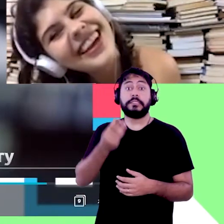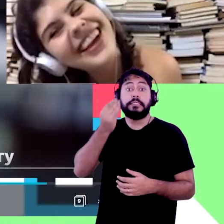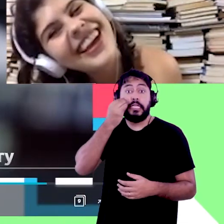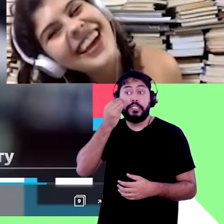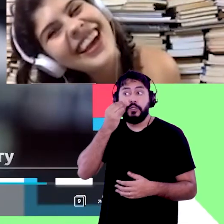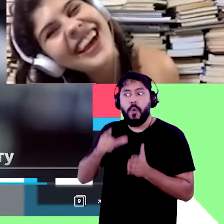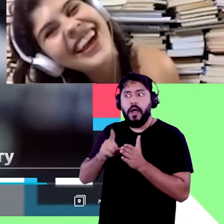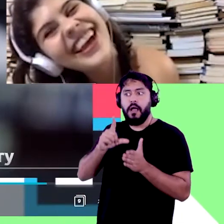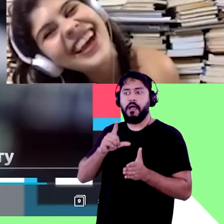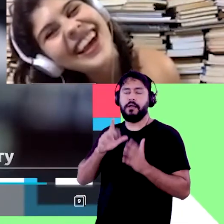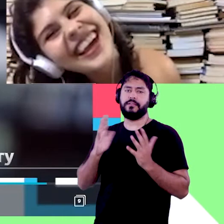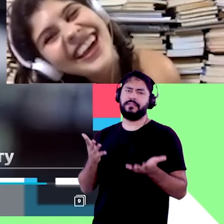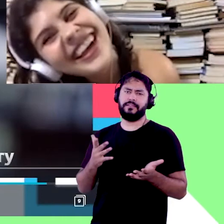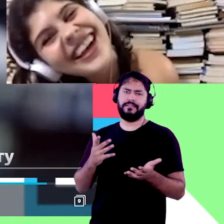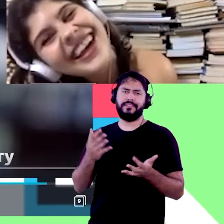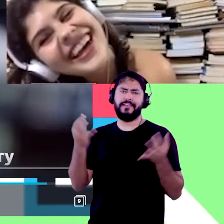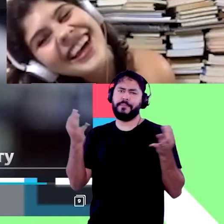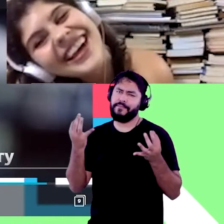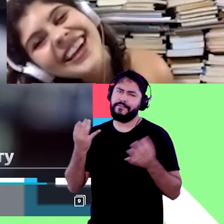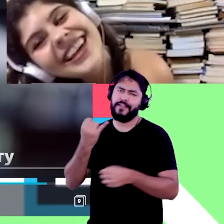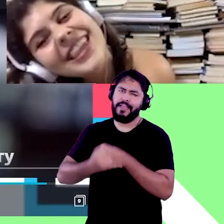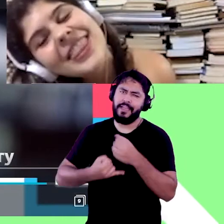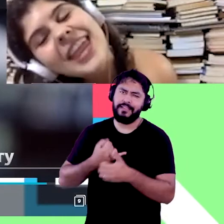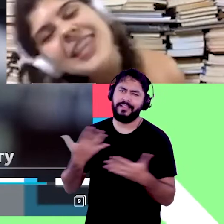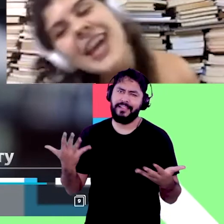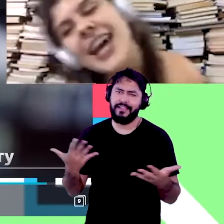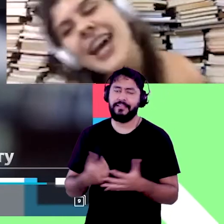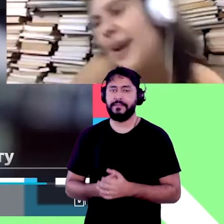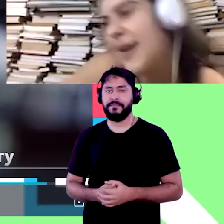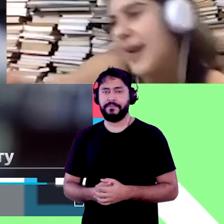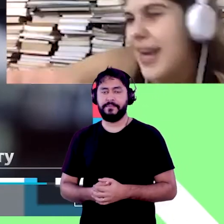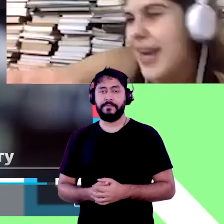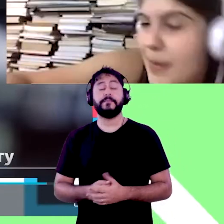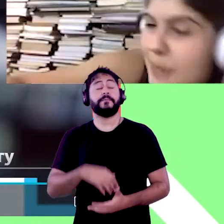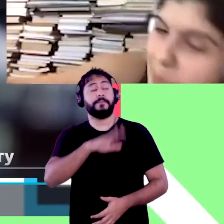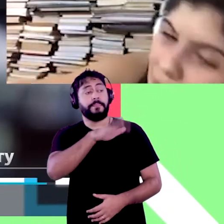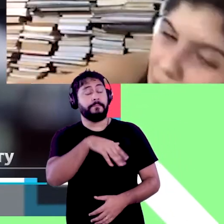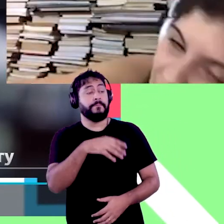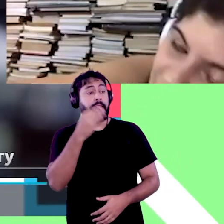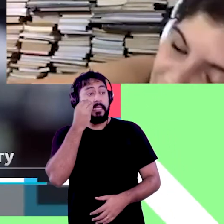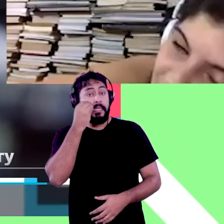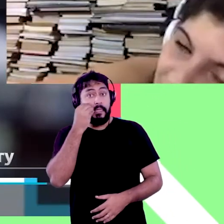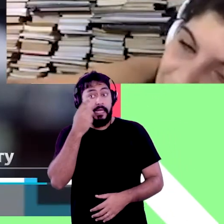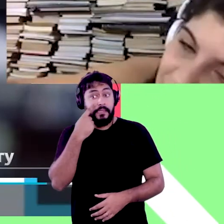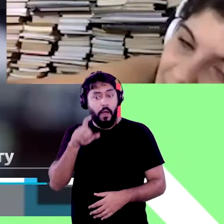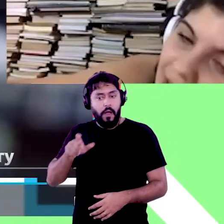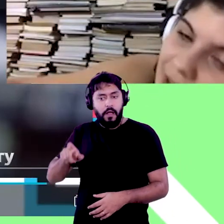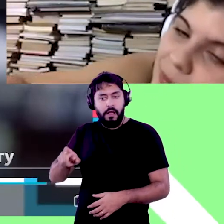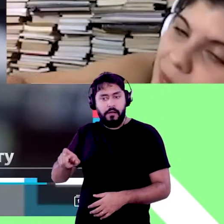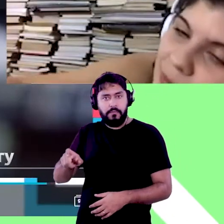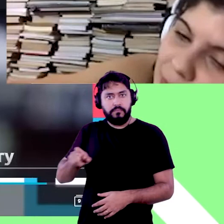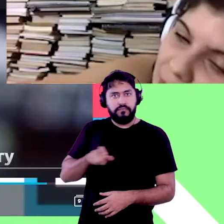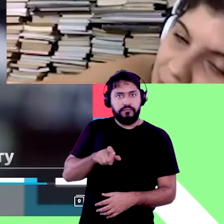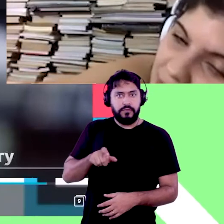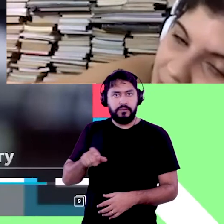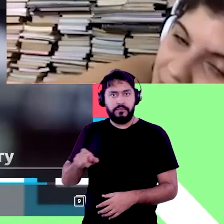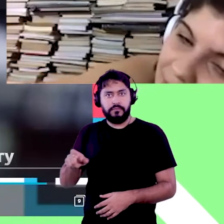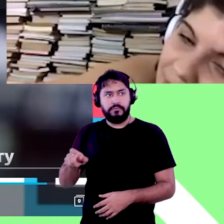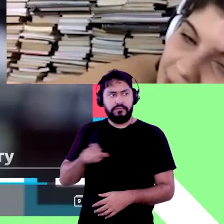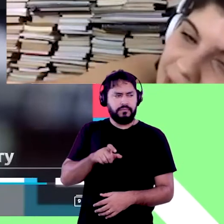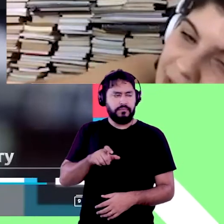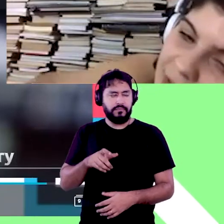aqui, tava rodando, sim. Tenta mover um pouquinho como que